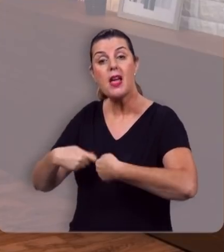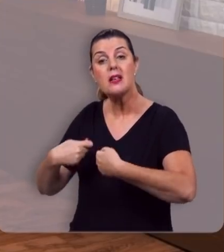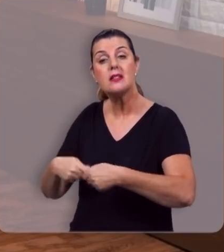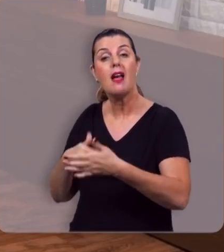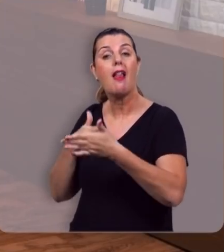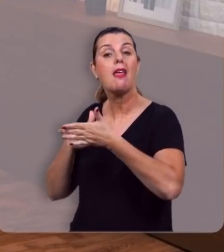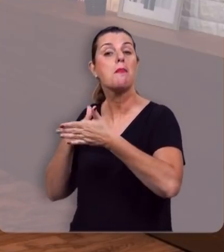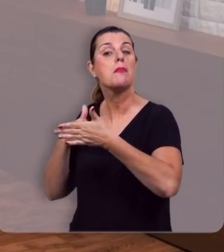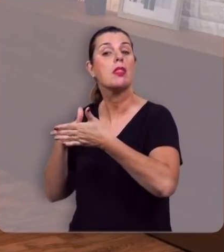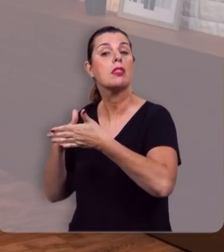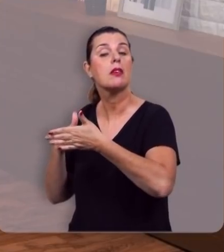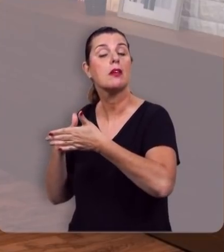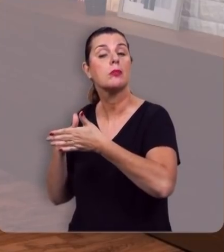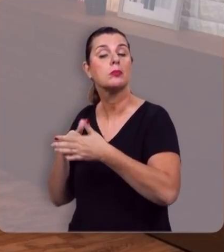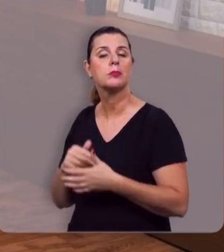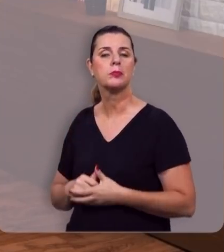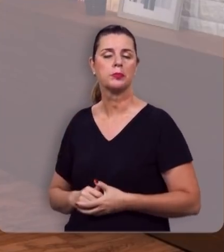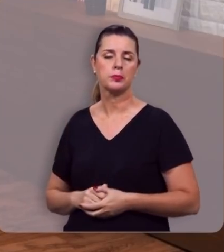de limites.